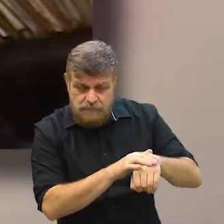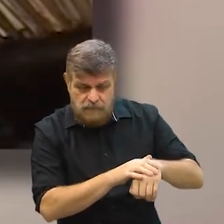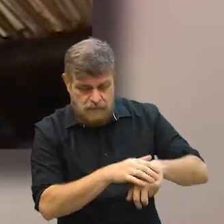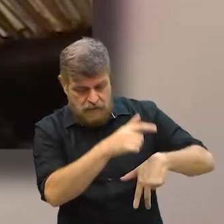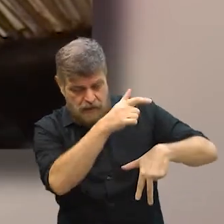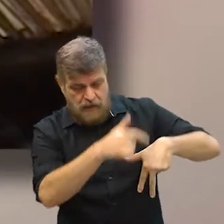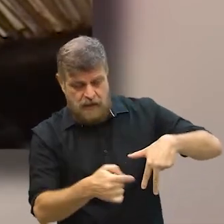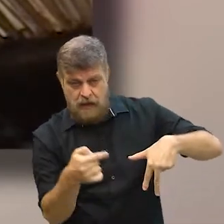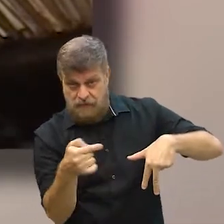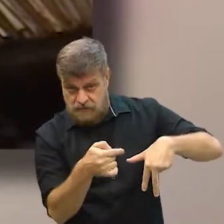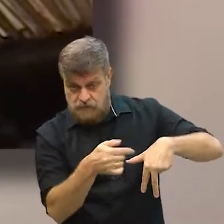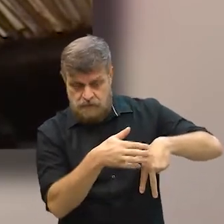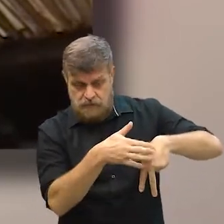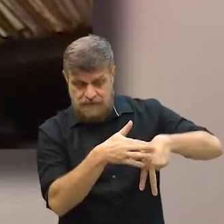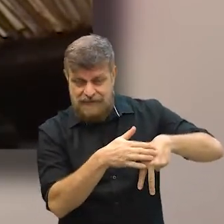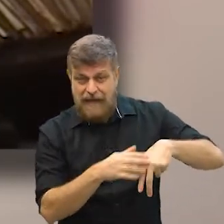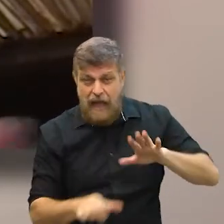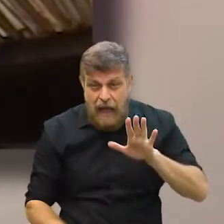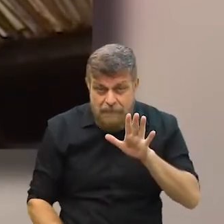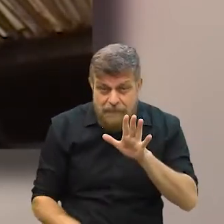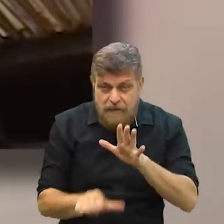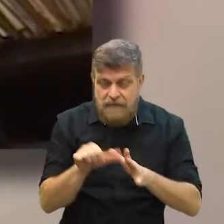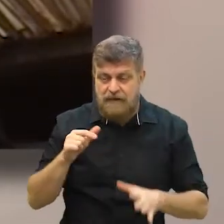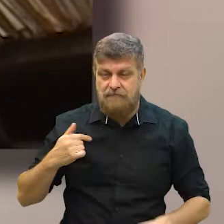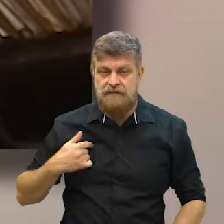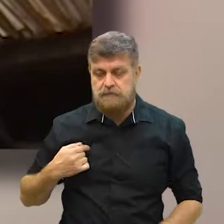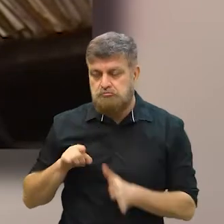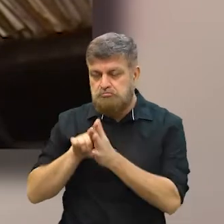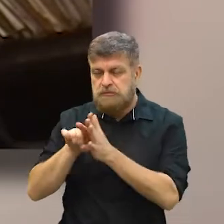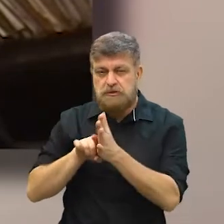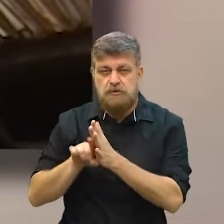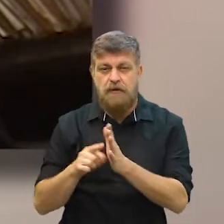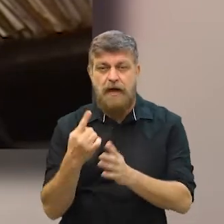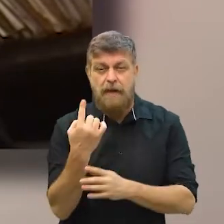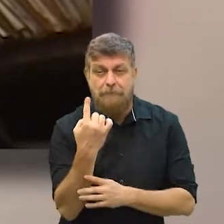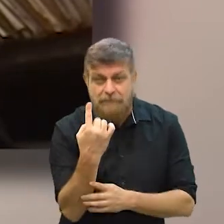vimos essa doença pela primeira vez em